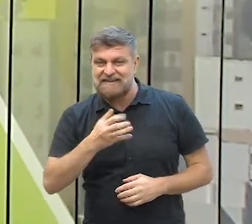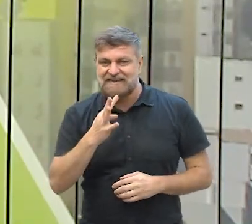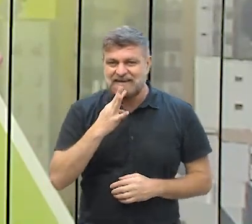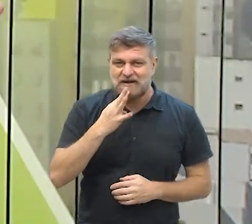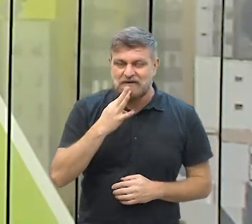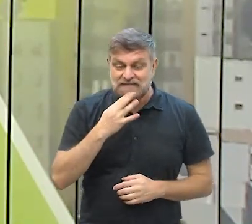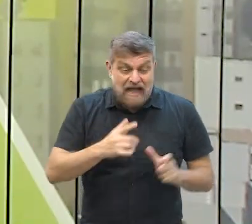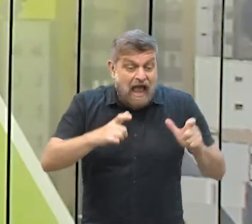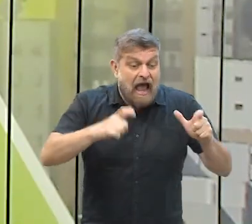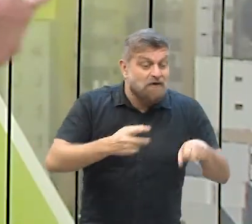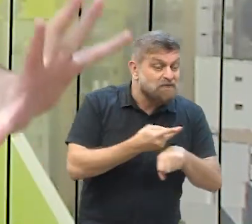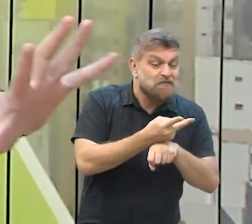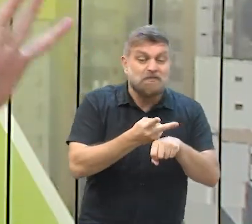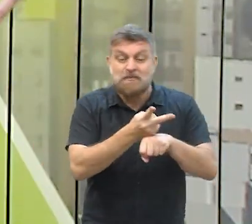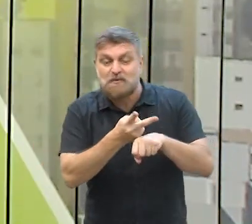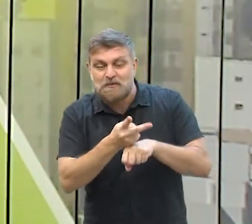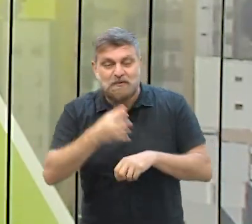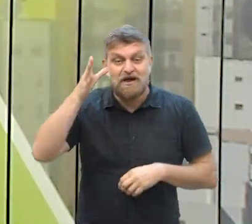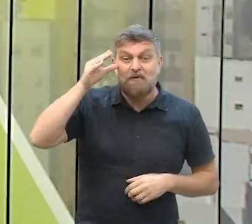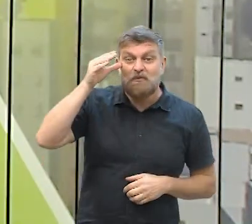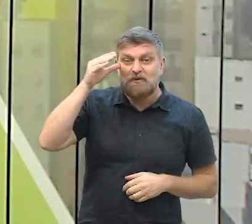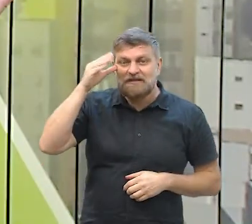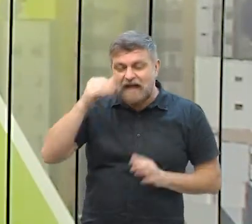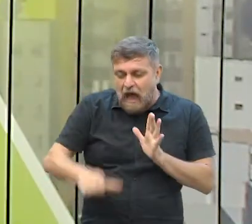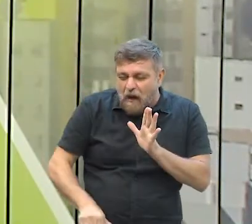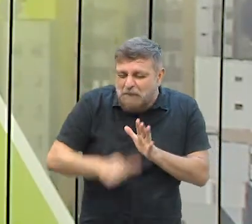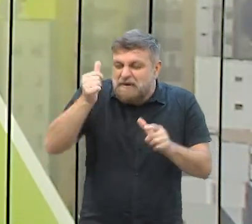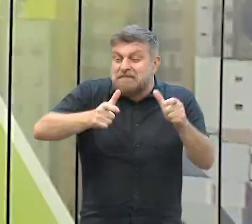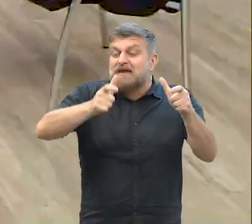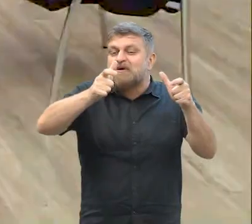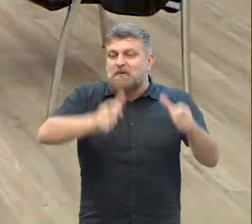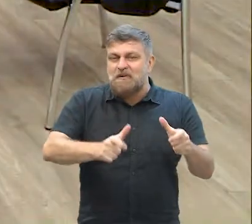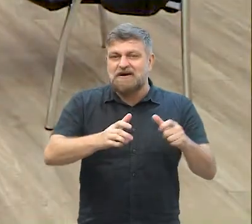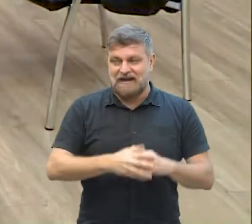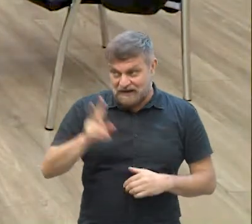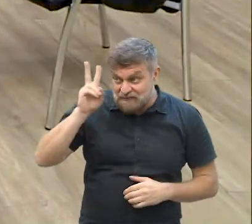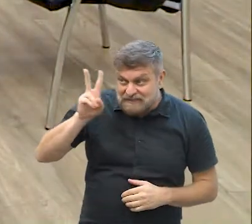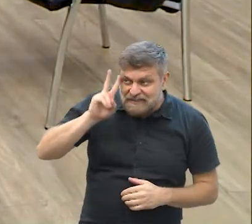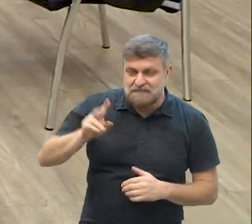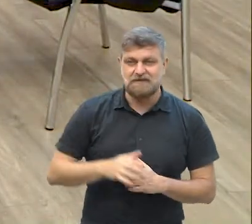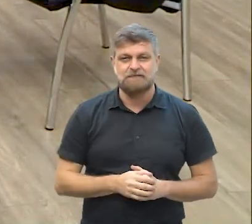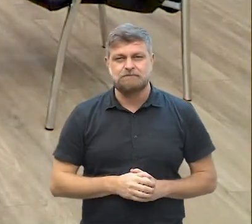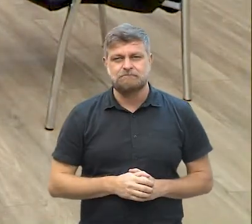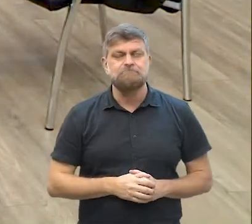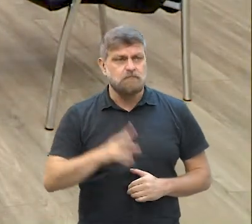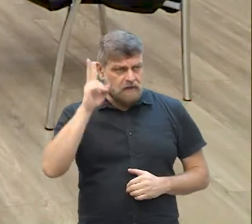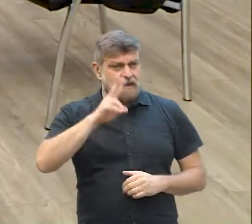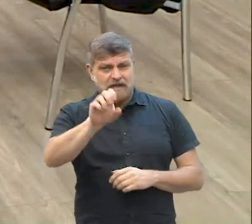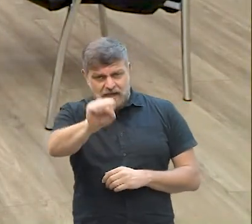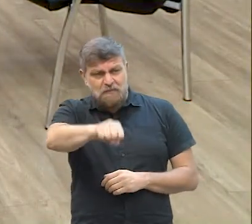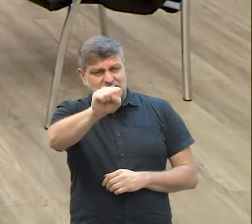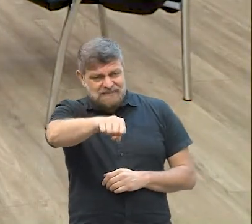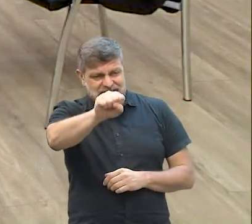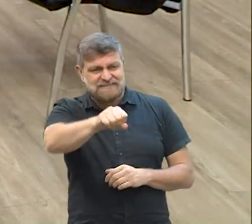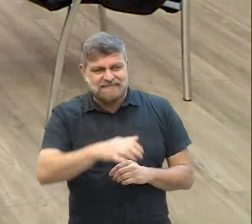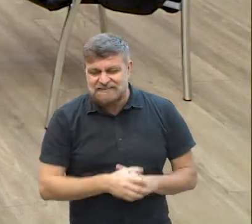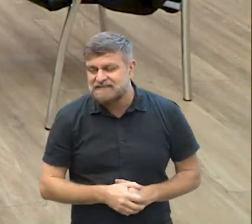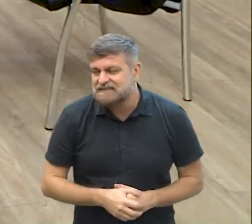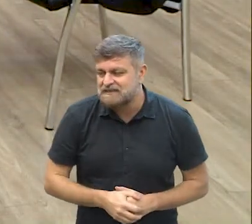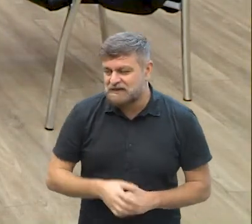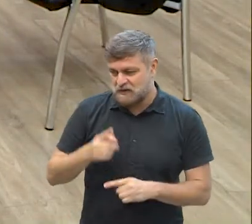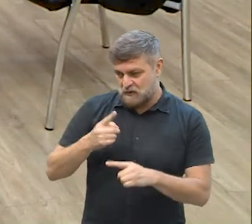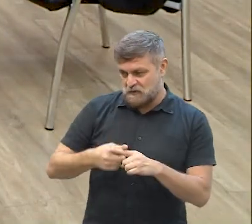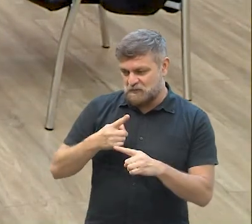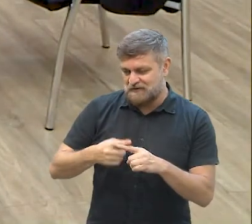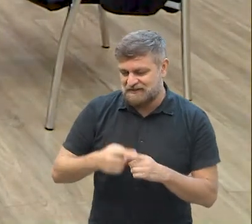Campinas. Onde que eu vou visitar? Onde que eu tenho a curiosidade? Onde eu quero conhecer? Lembra onde foi? Eu lembro sim, interessante você perguntar isso,